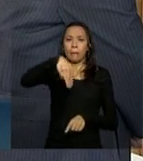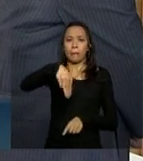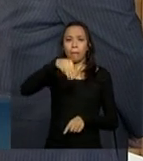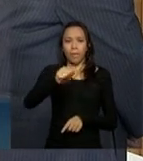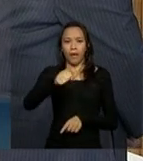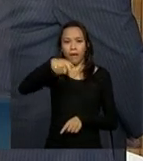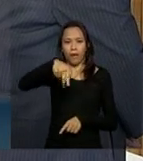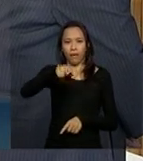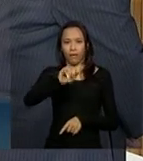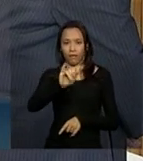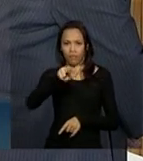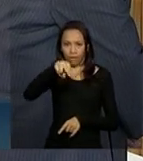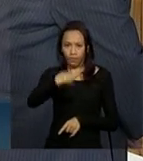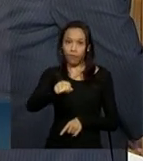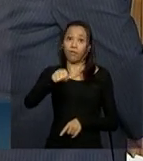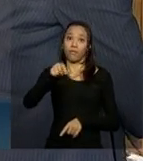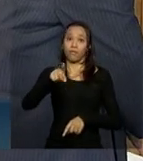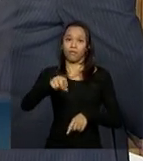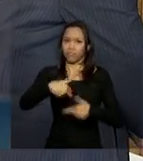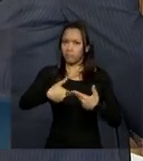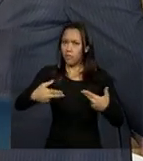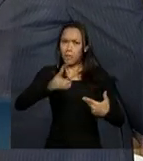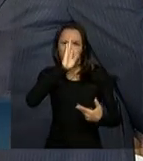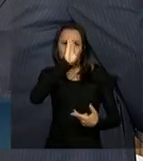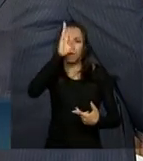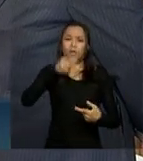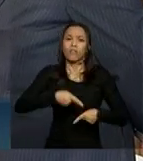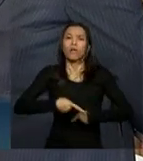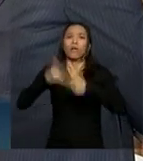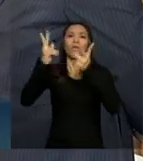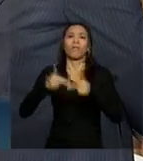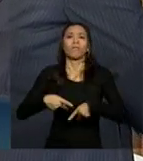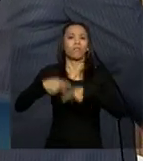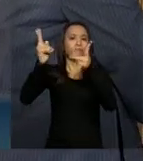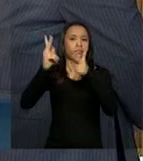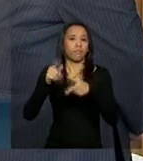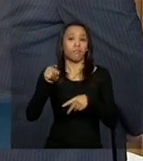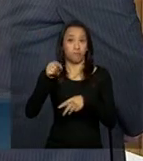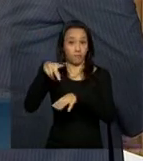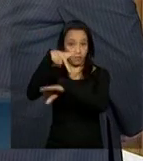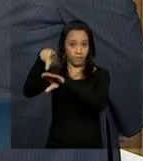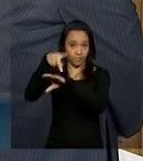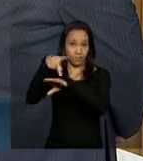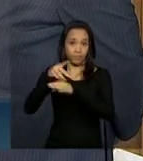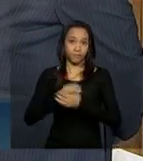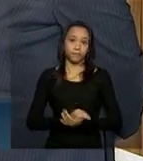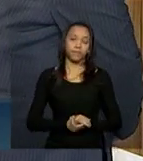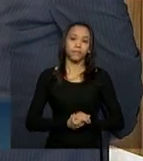o principal grupo de produtos importados da Bulgária.